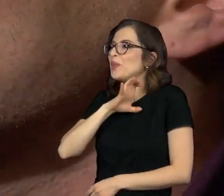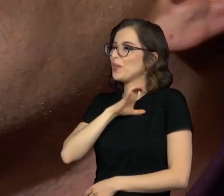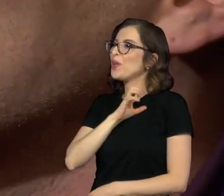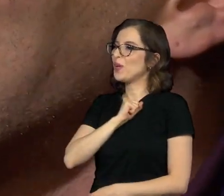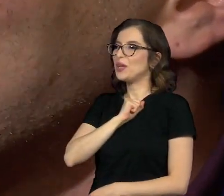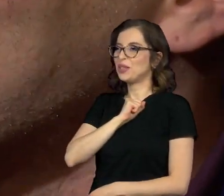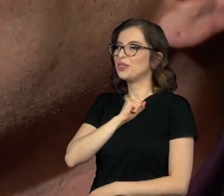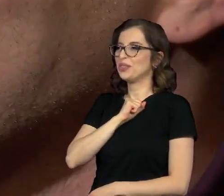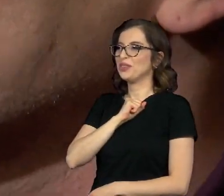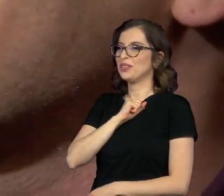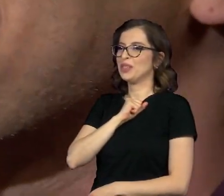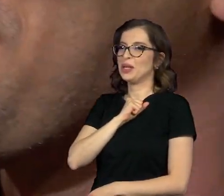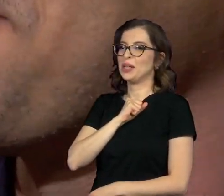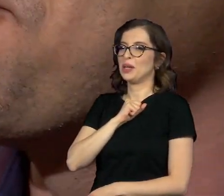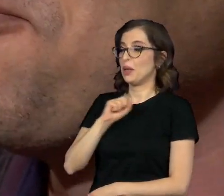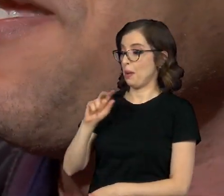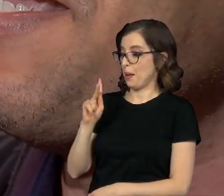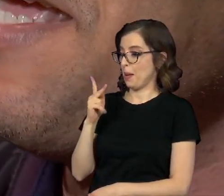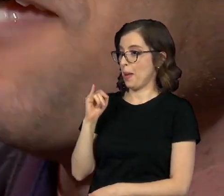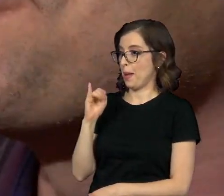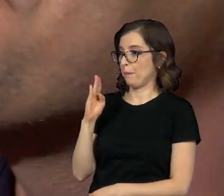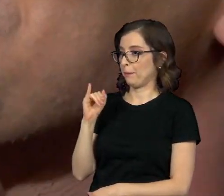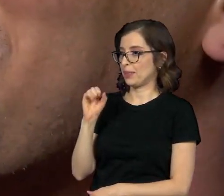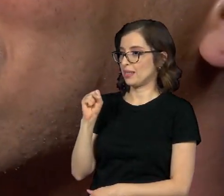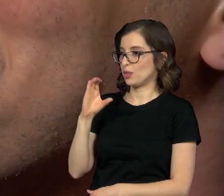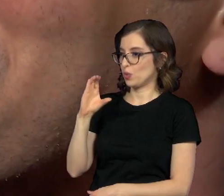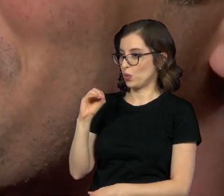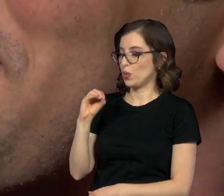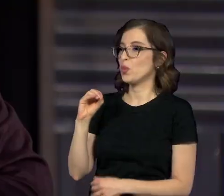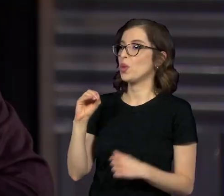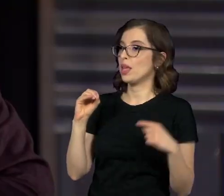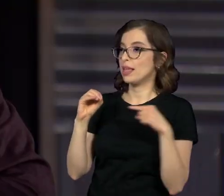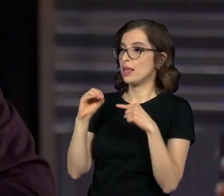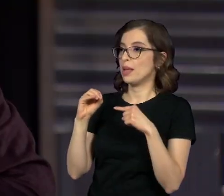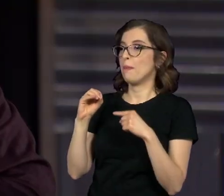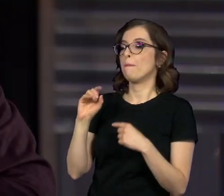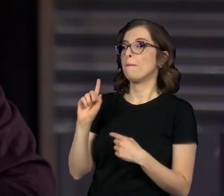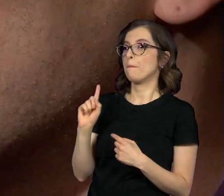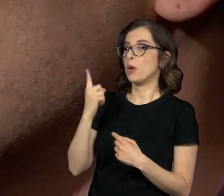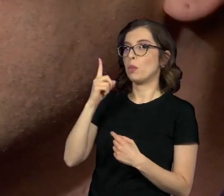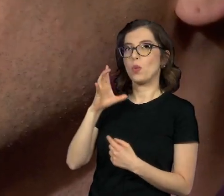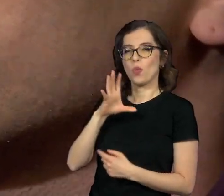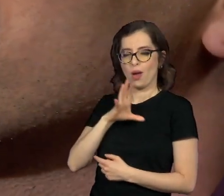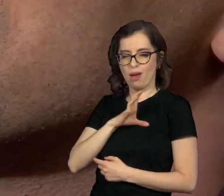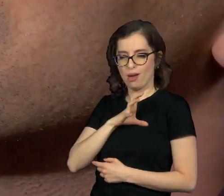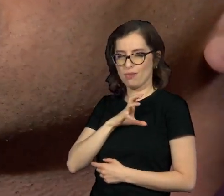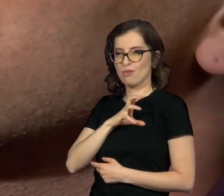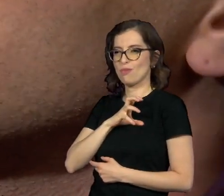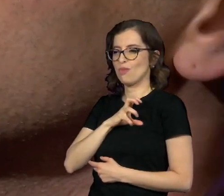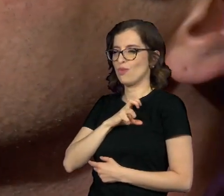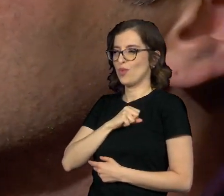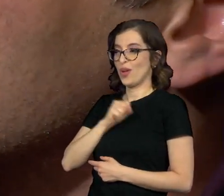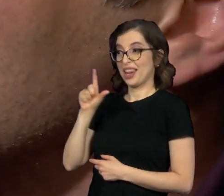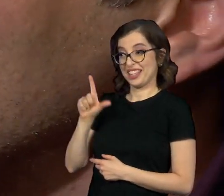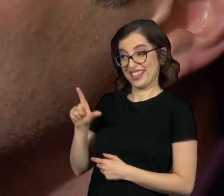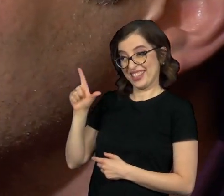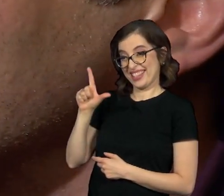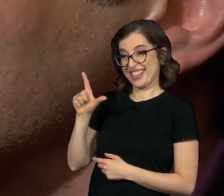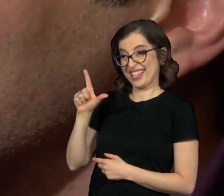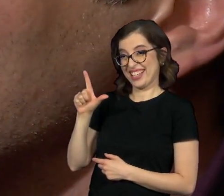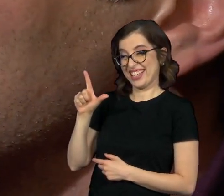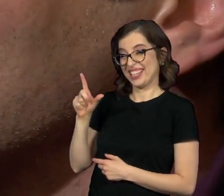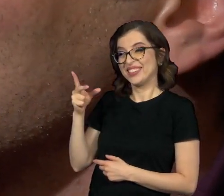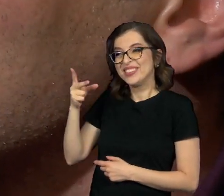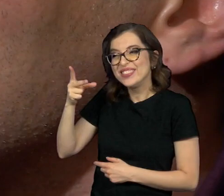Essa é a minha segunda paixão. Depois da literatura, é a jardinagem. Eu até brinco, eu digo, bom, se eu não